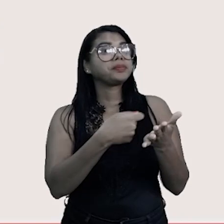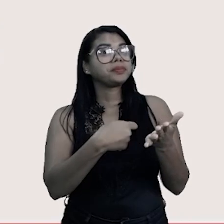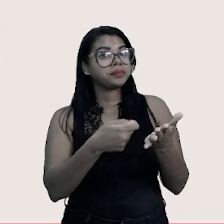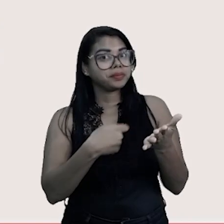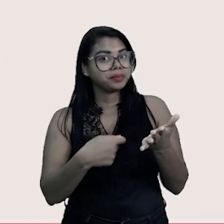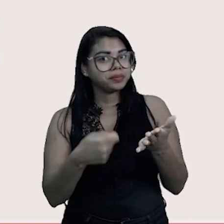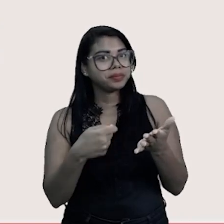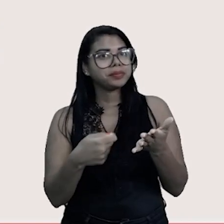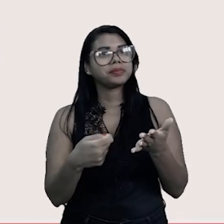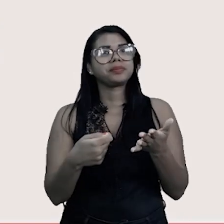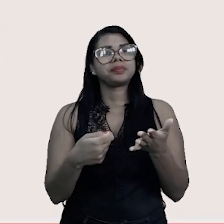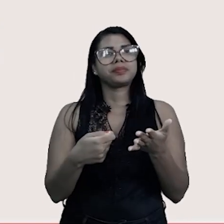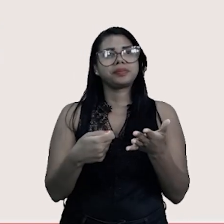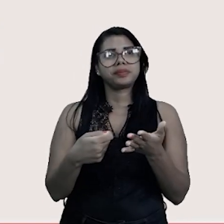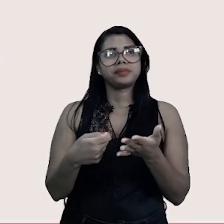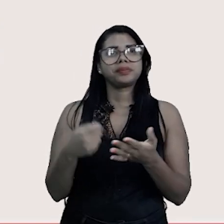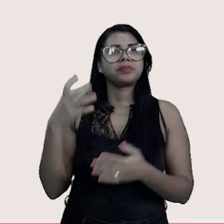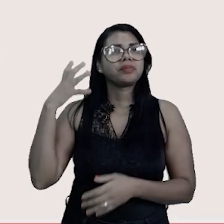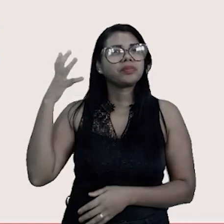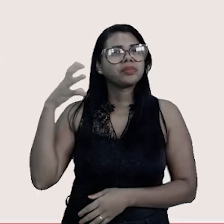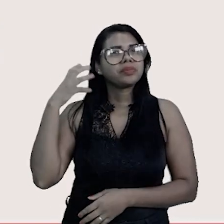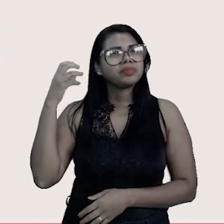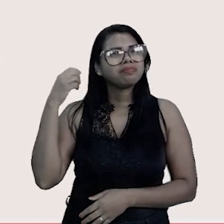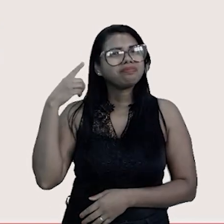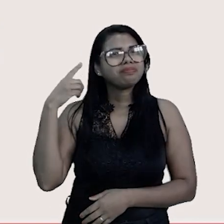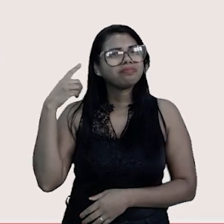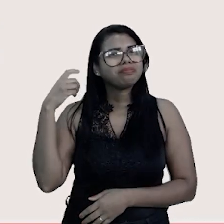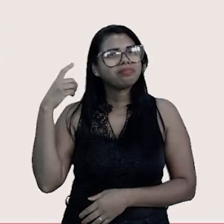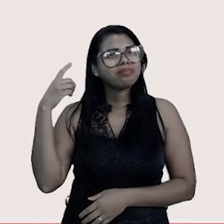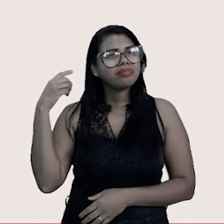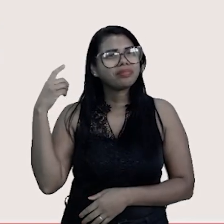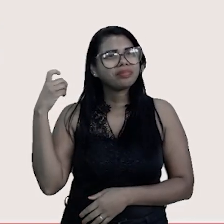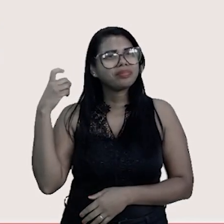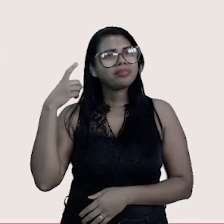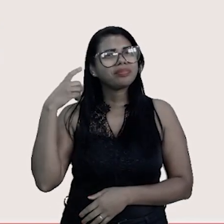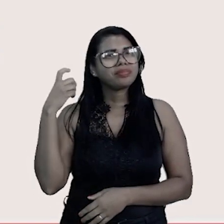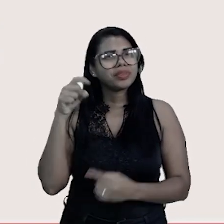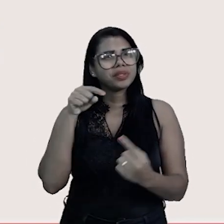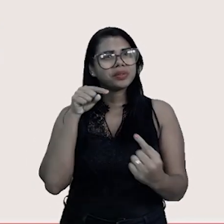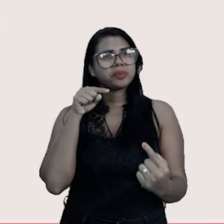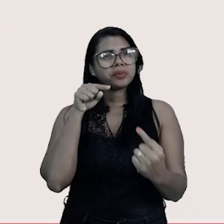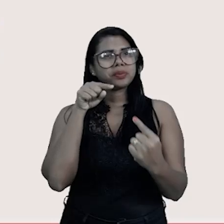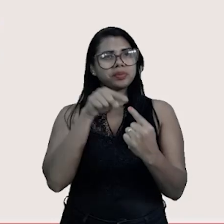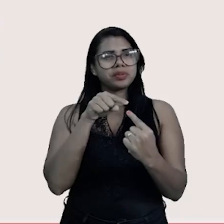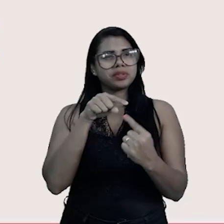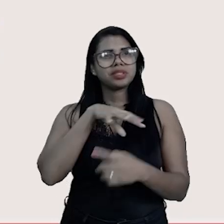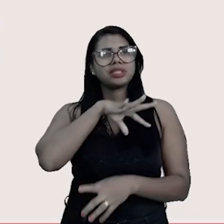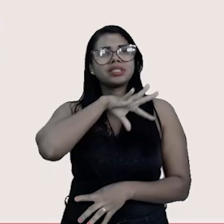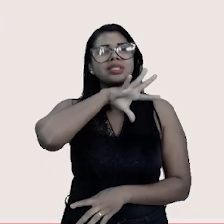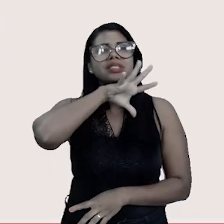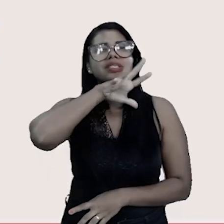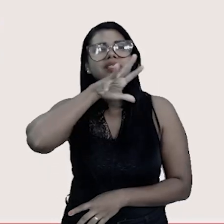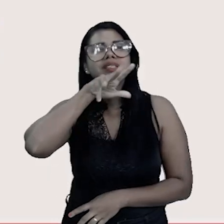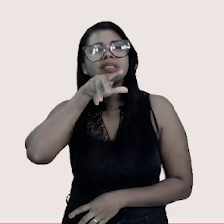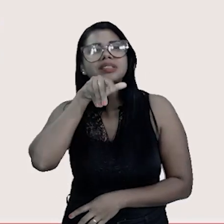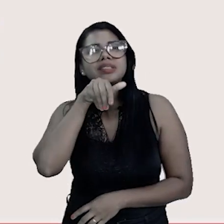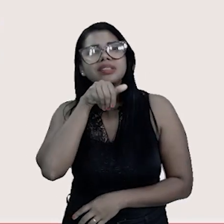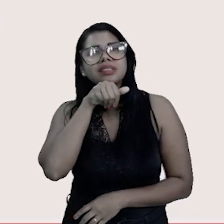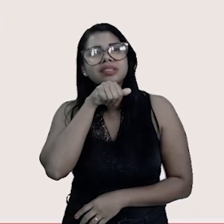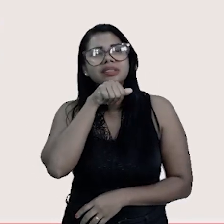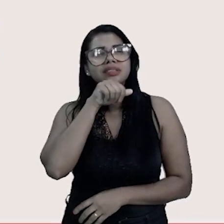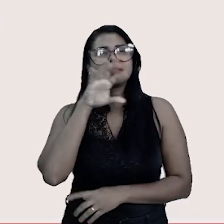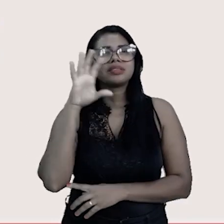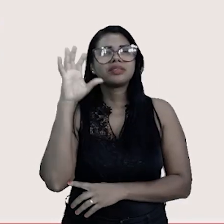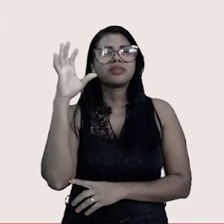sons, ruídos de objetos, de animais, fenômeno da natureza.